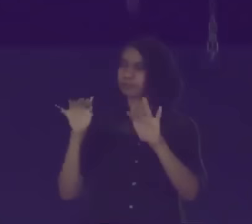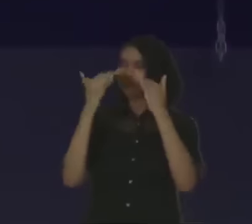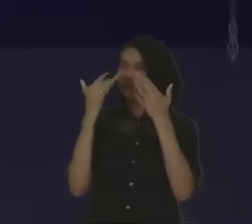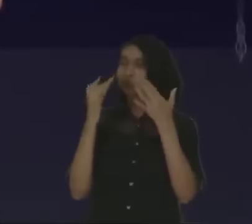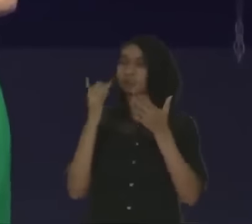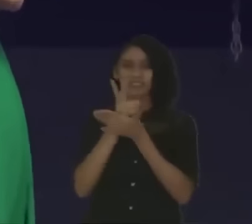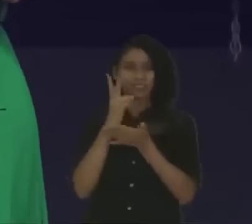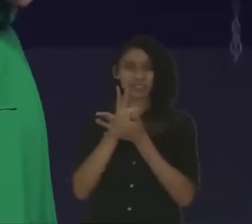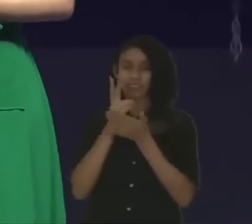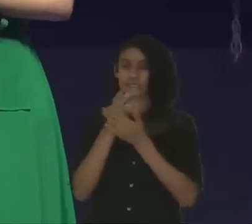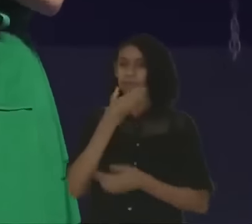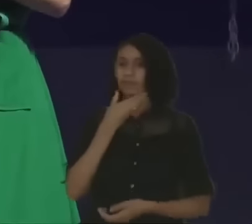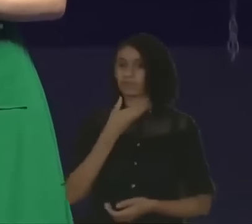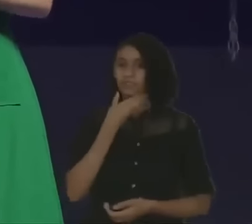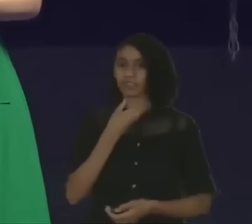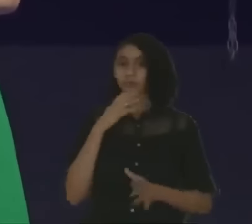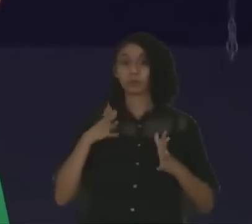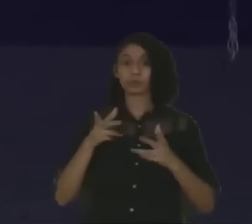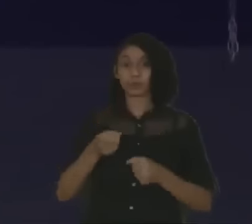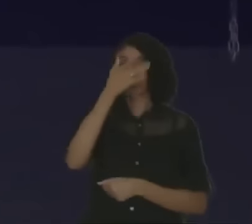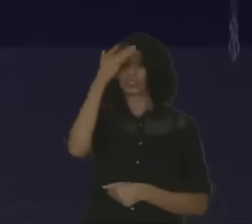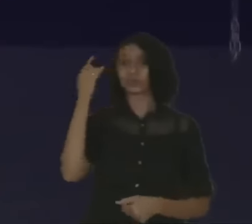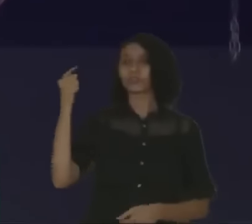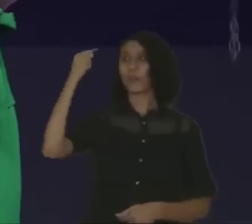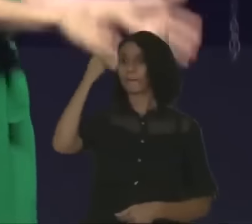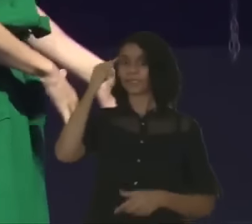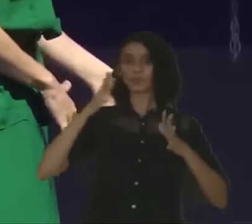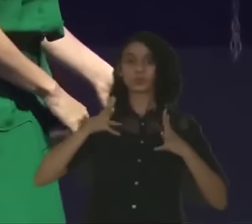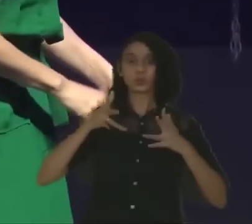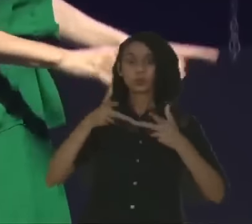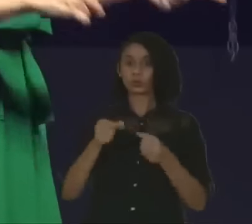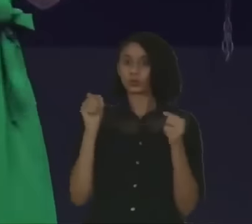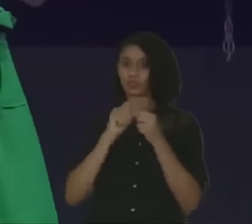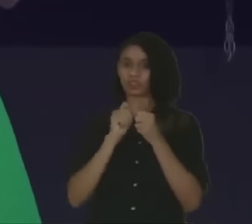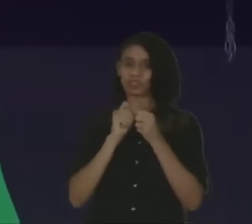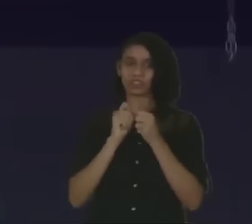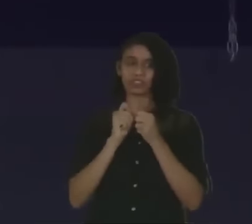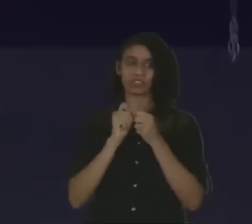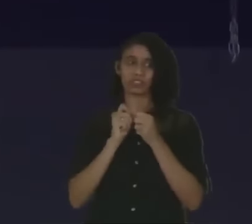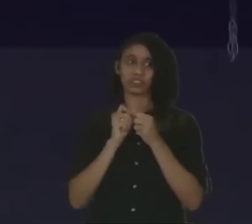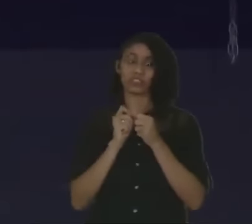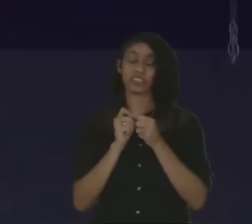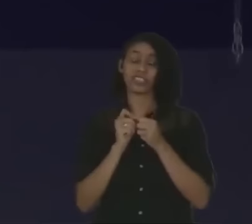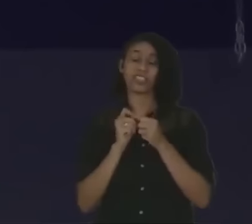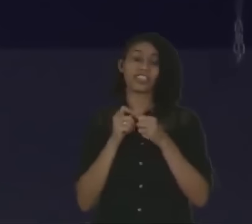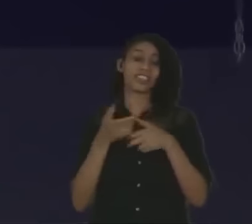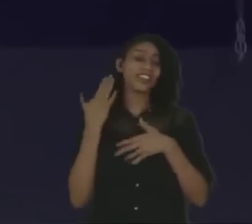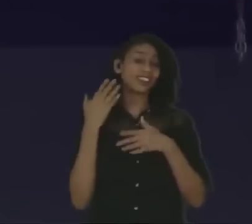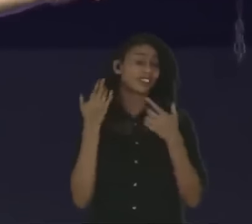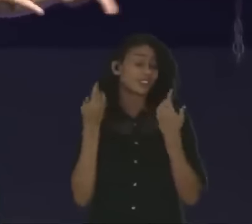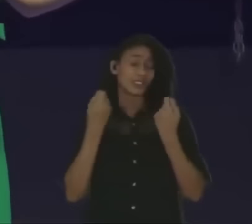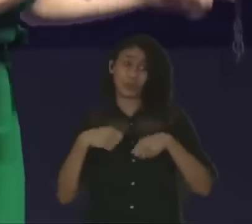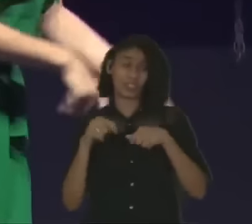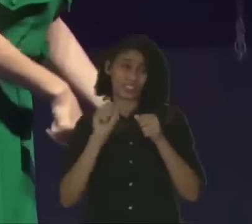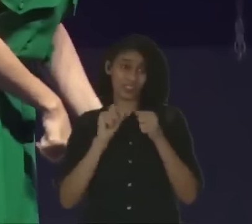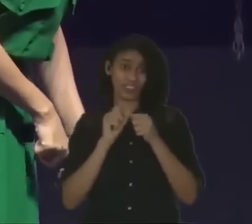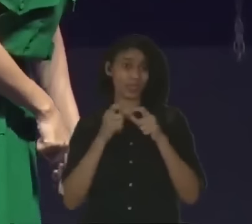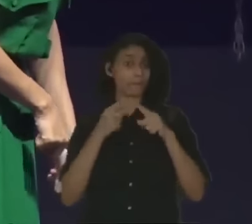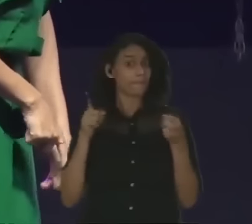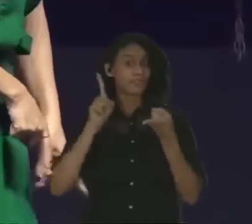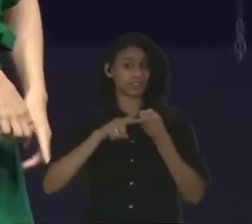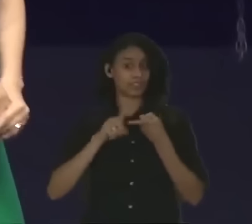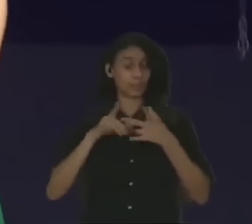no mês de dezembro pensa em tudo que fez que não deveria ter feito e tudo que deveria ter feito e que